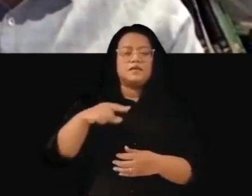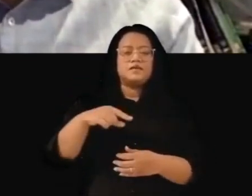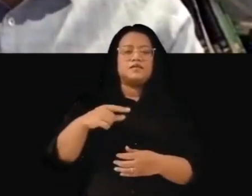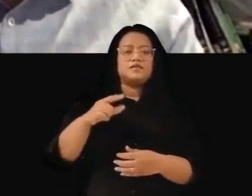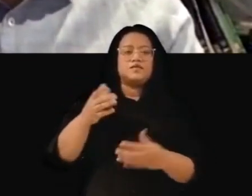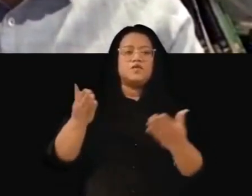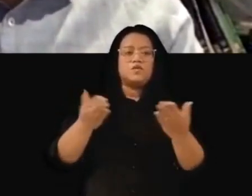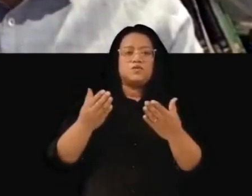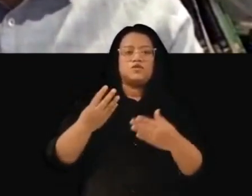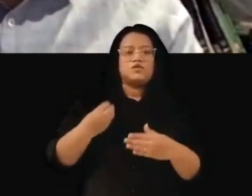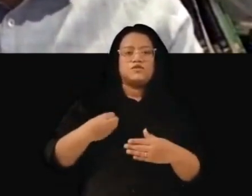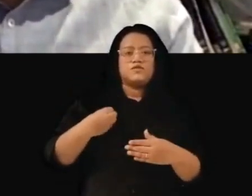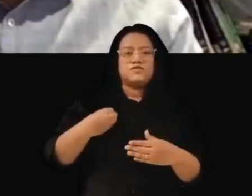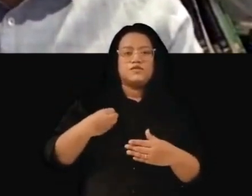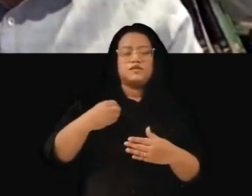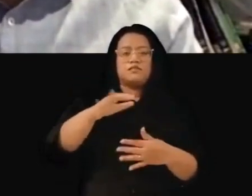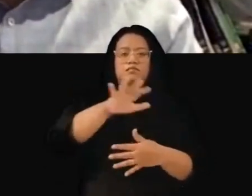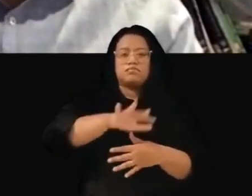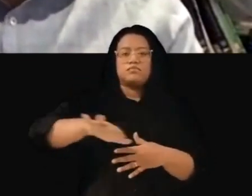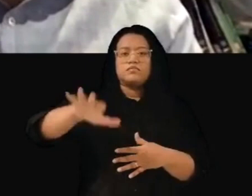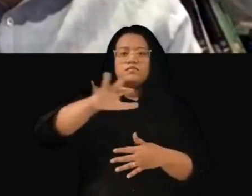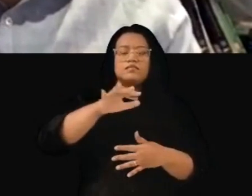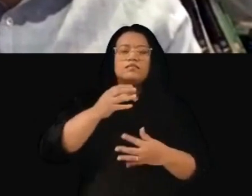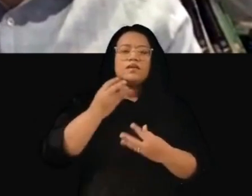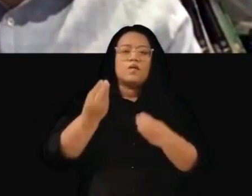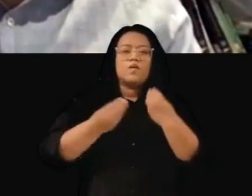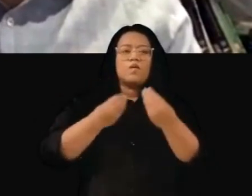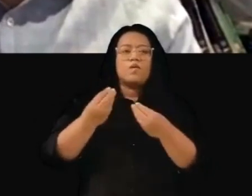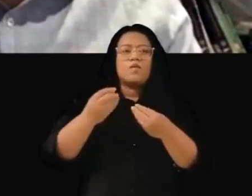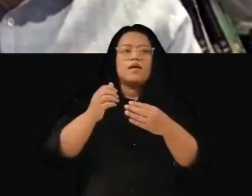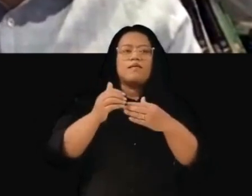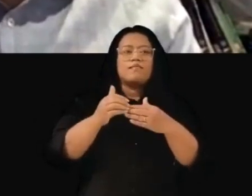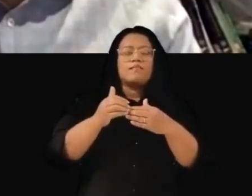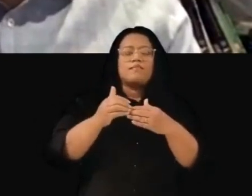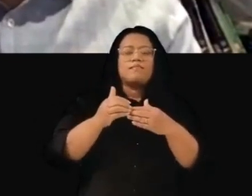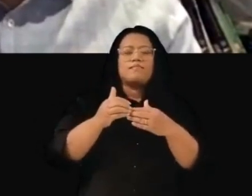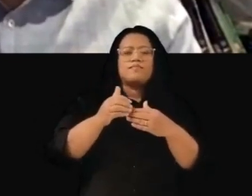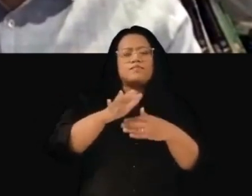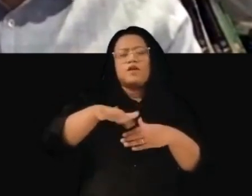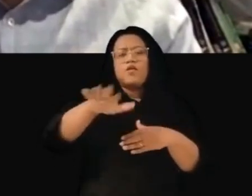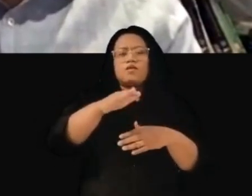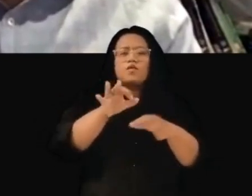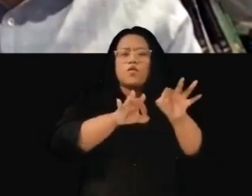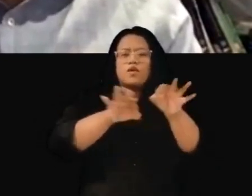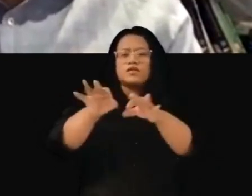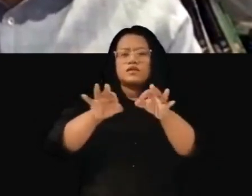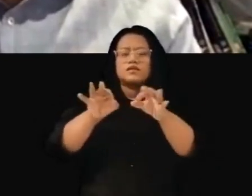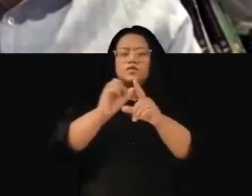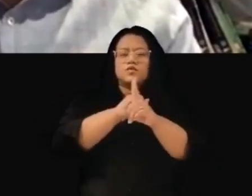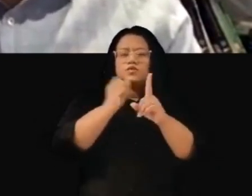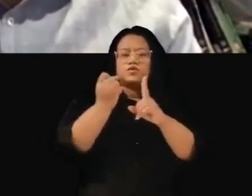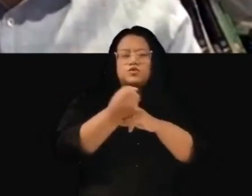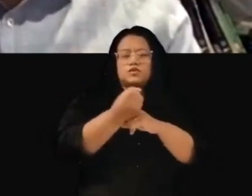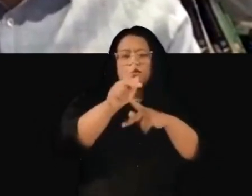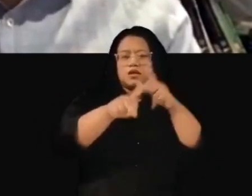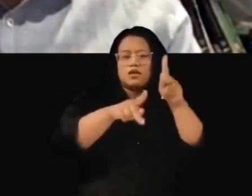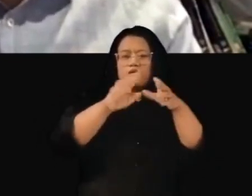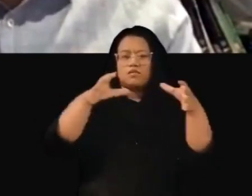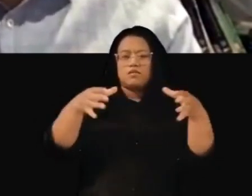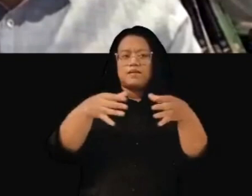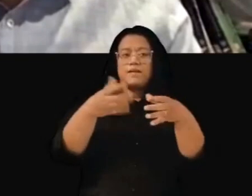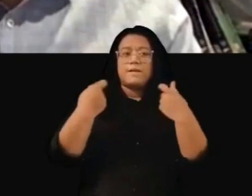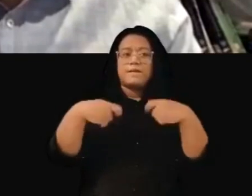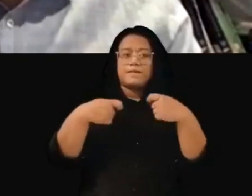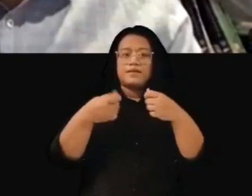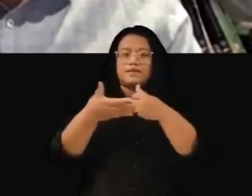temos hoje no Ocidente, né, e, na verdade, para além do Ocidente, qualquer forma de organização social depende de uma base material a partir da qual